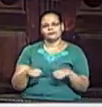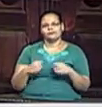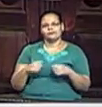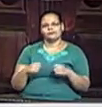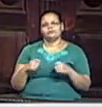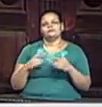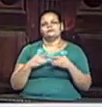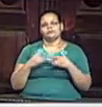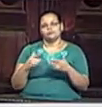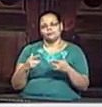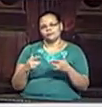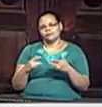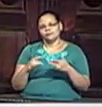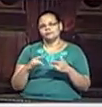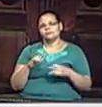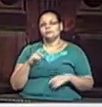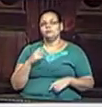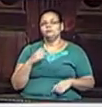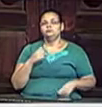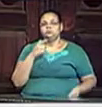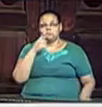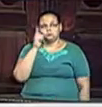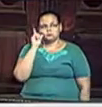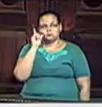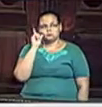dedicar. Ontem,